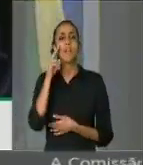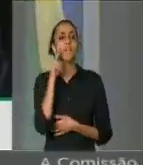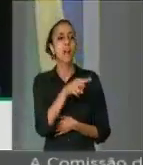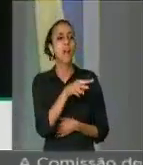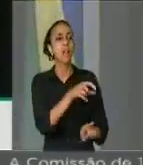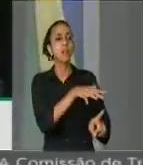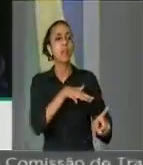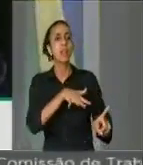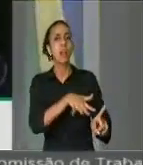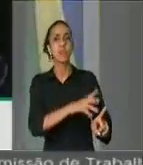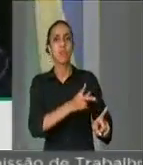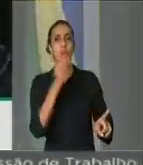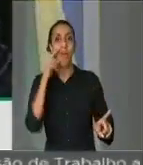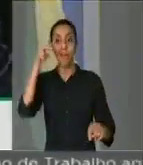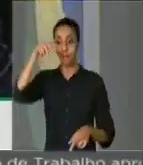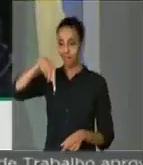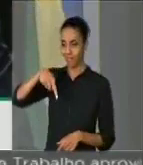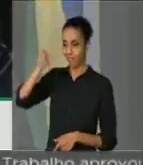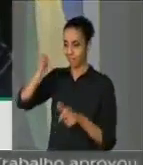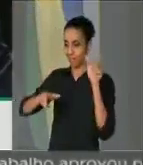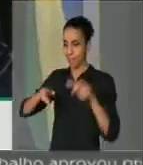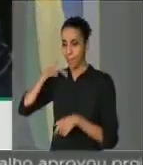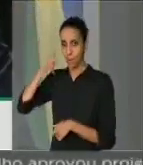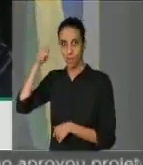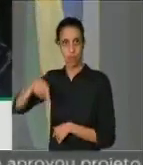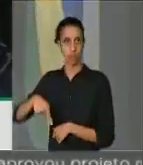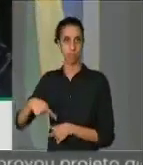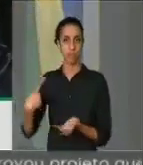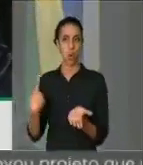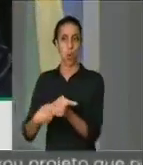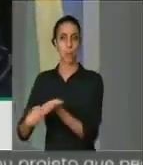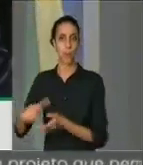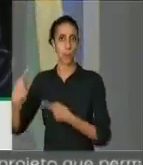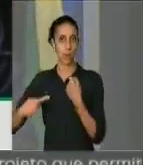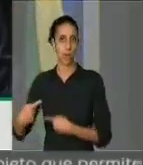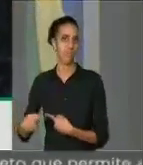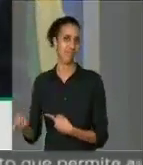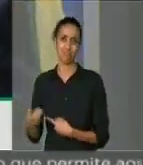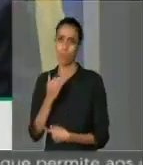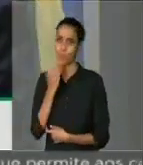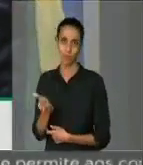fora e não para quem está aqui dentro, no acordo da política que já provou ser fracassado.